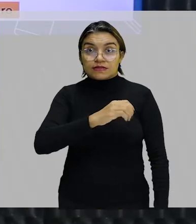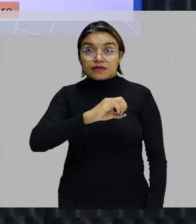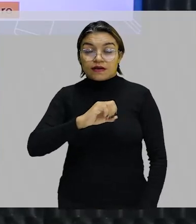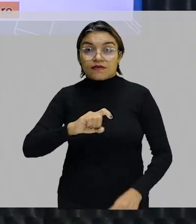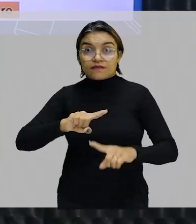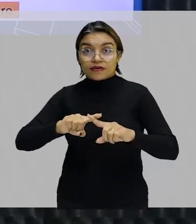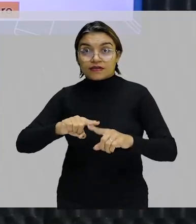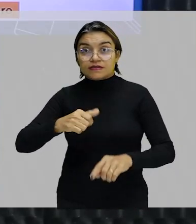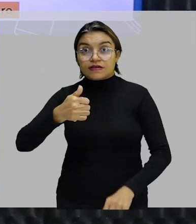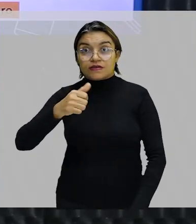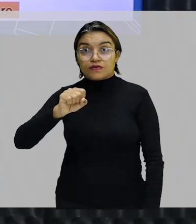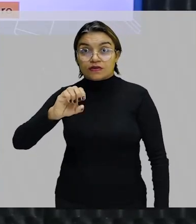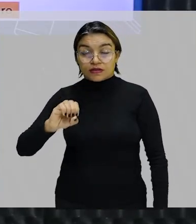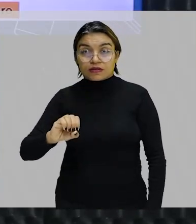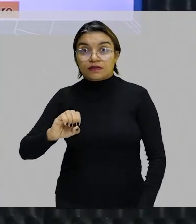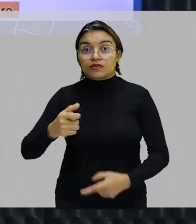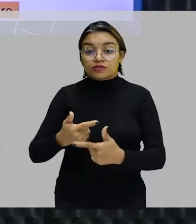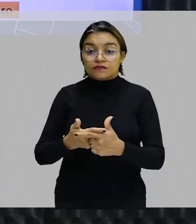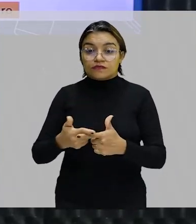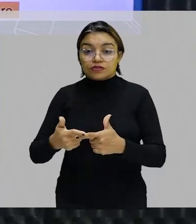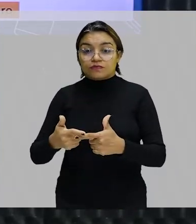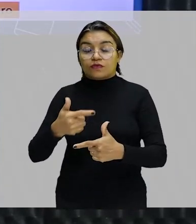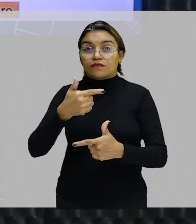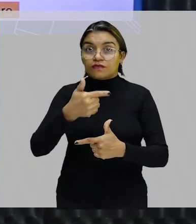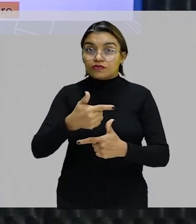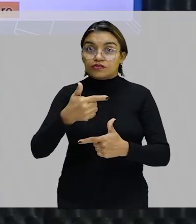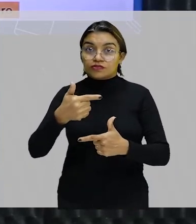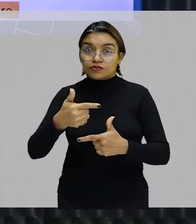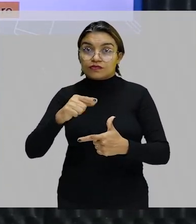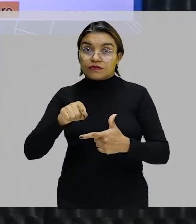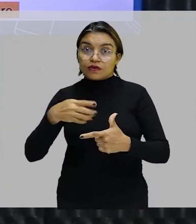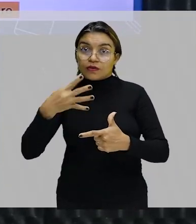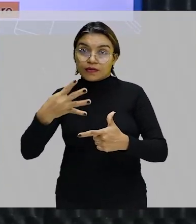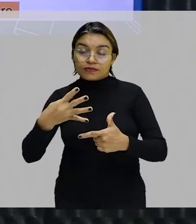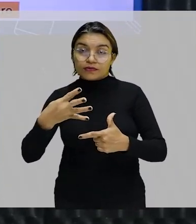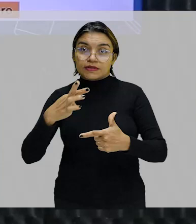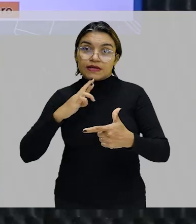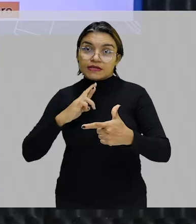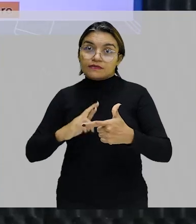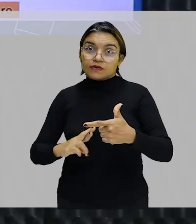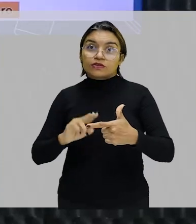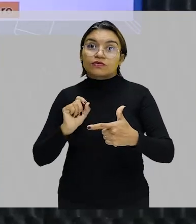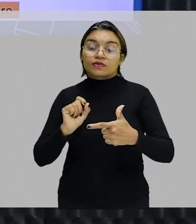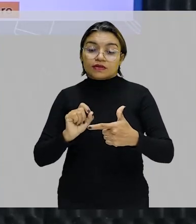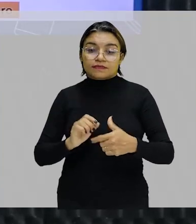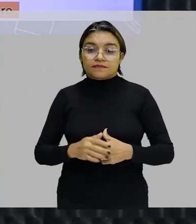dividido por 22,4 litros. O que nós vamos obter? Olha só,